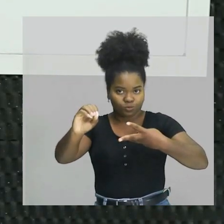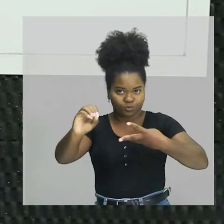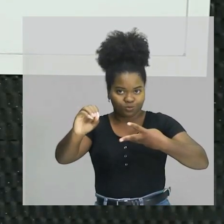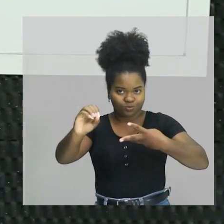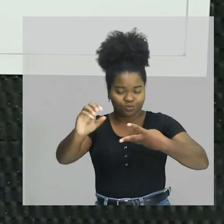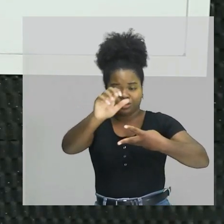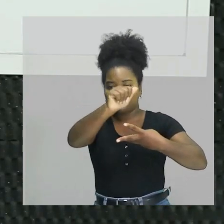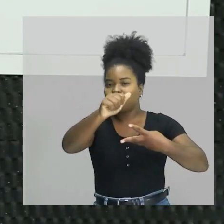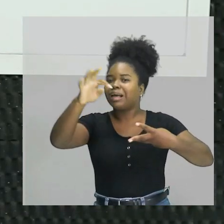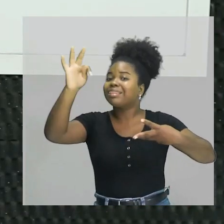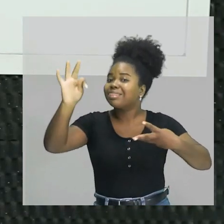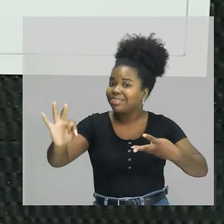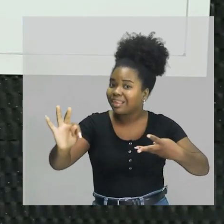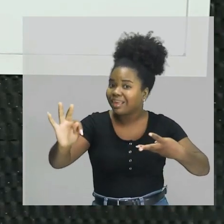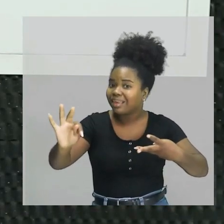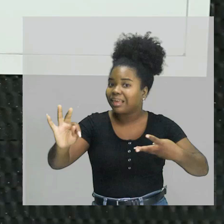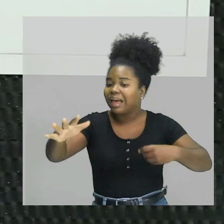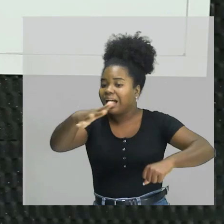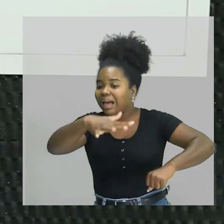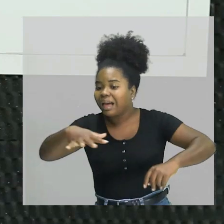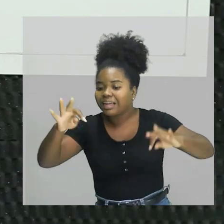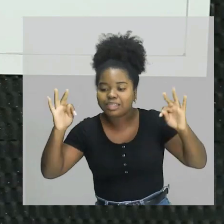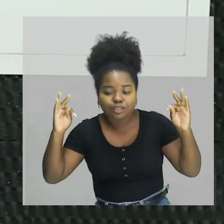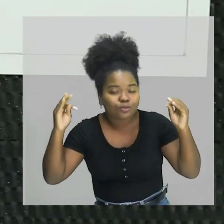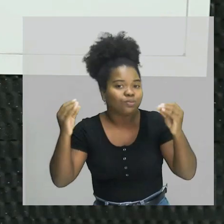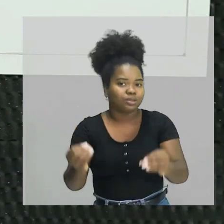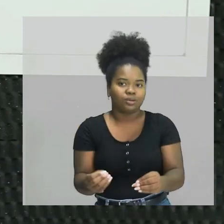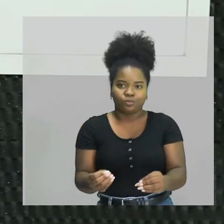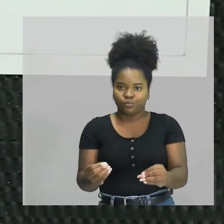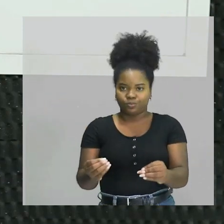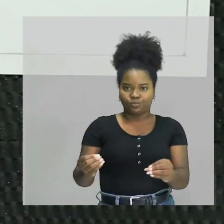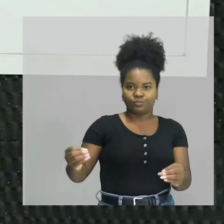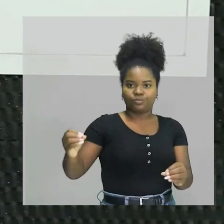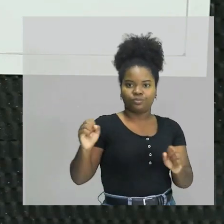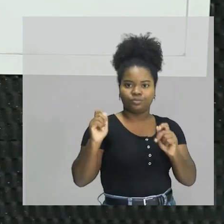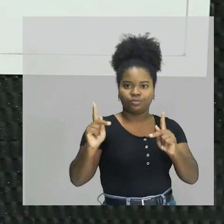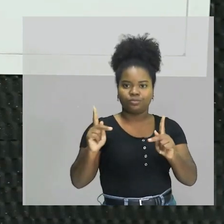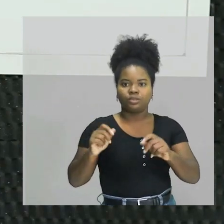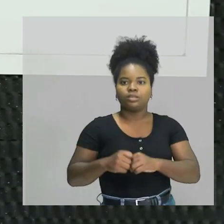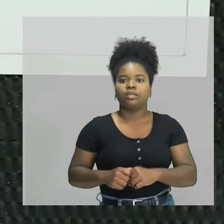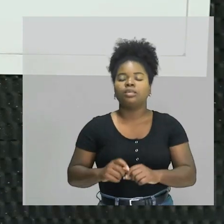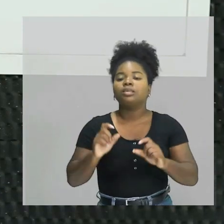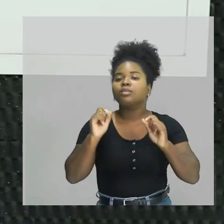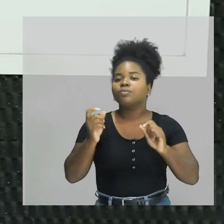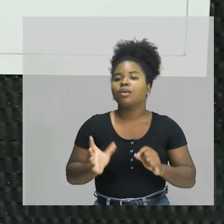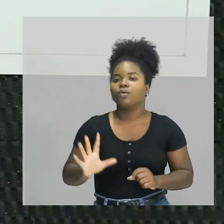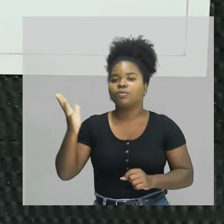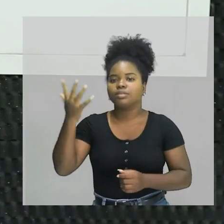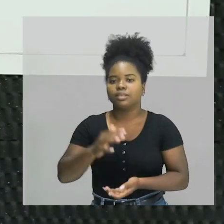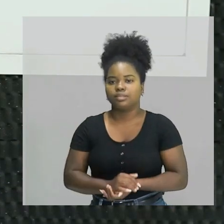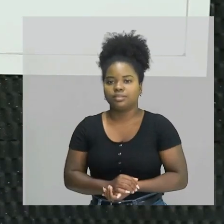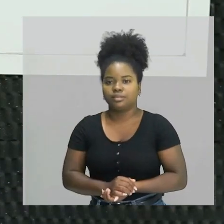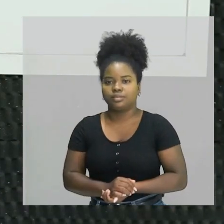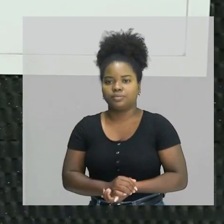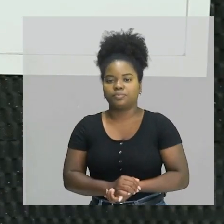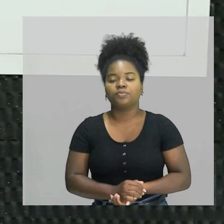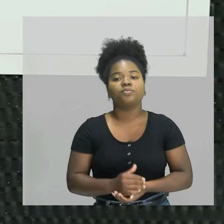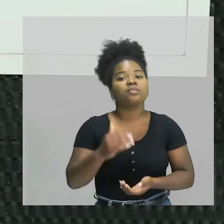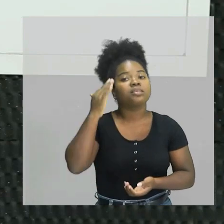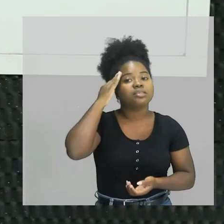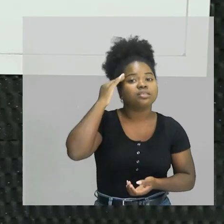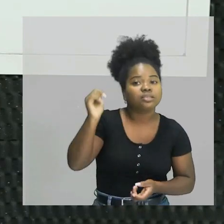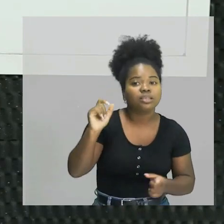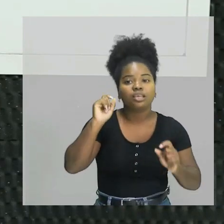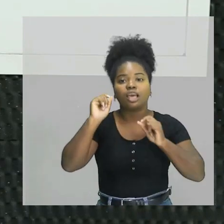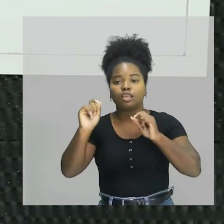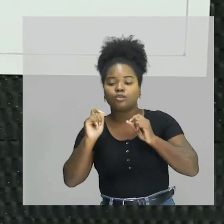Quantos por cento da área total ficou para João? Certo? Então, beleza, turma. Vamos lá agora. Já sei